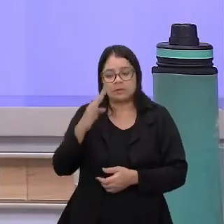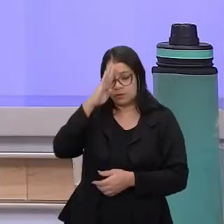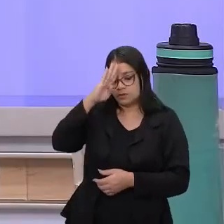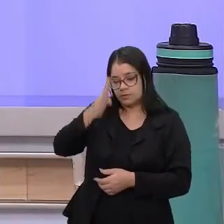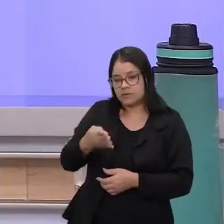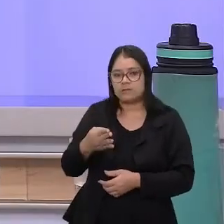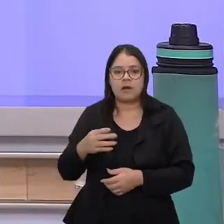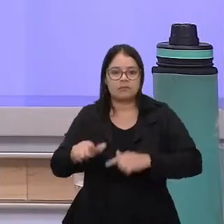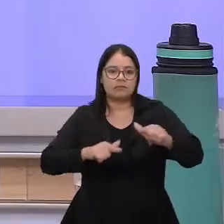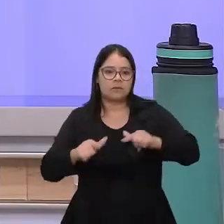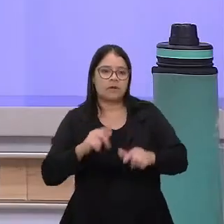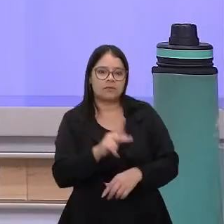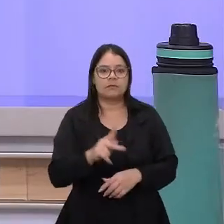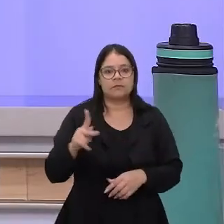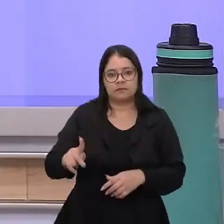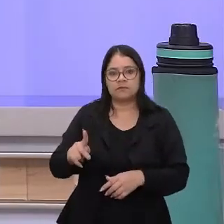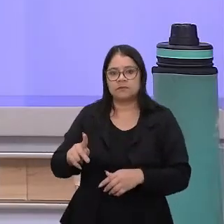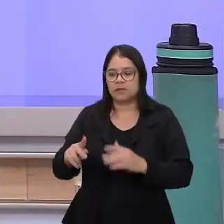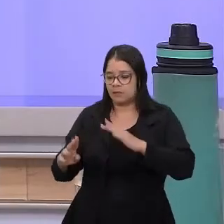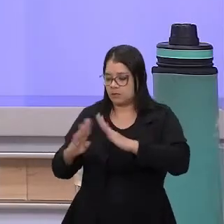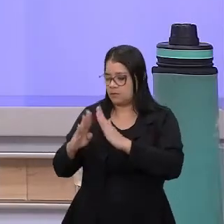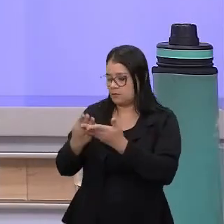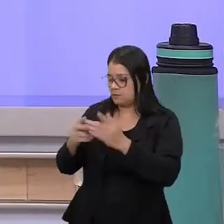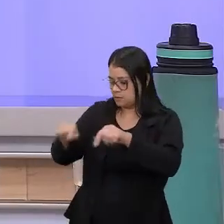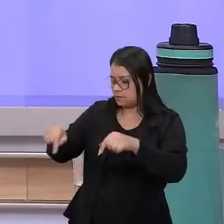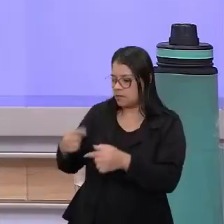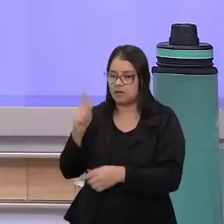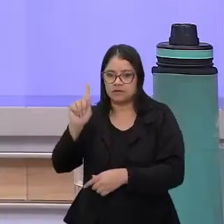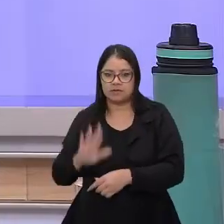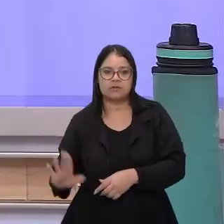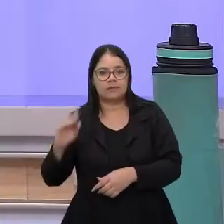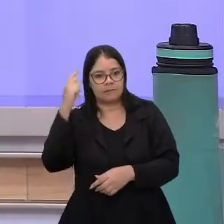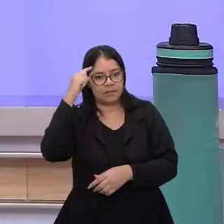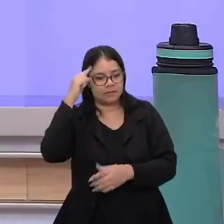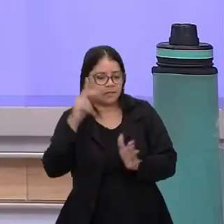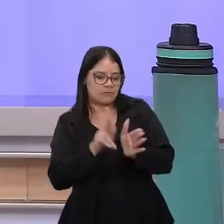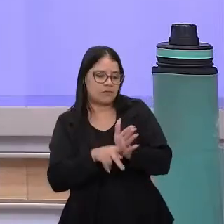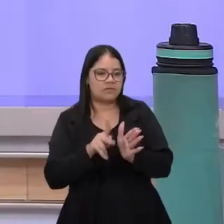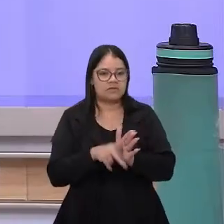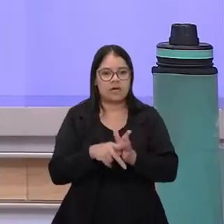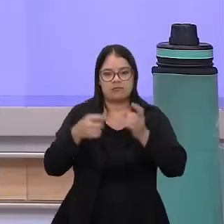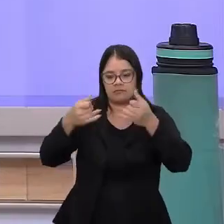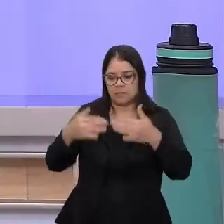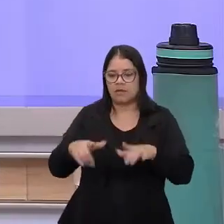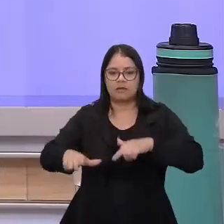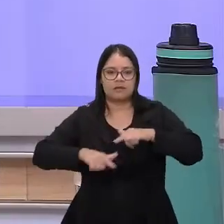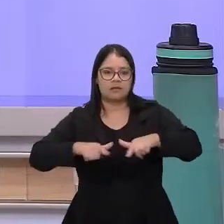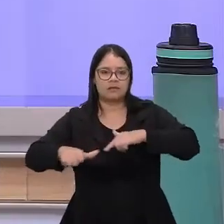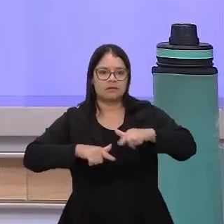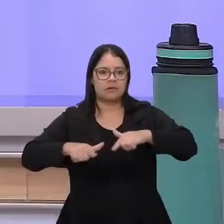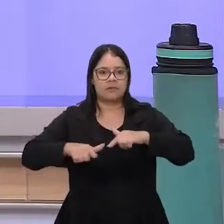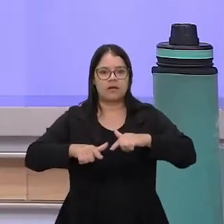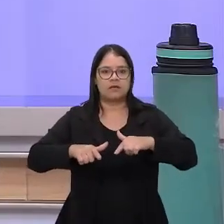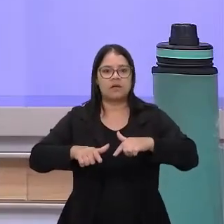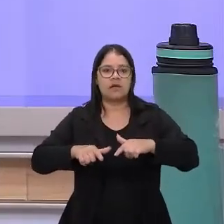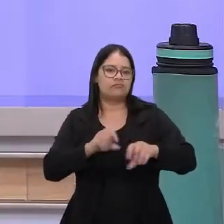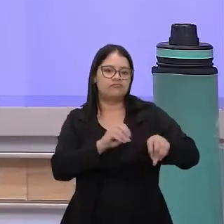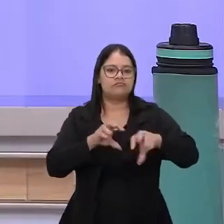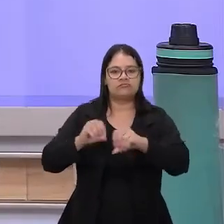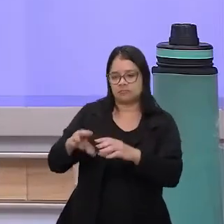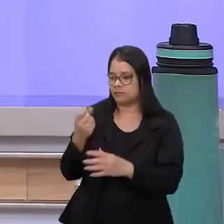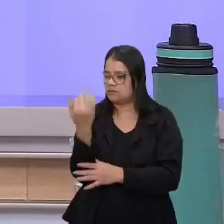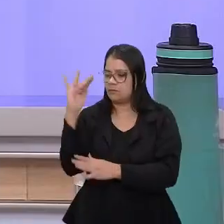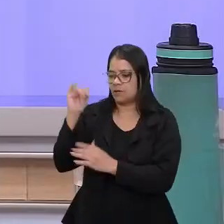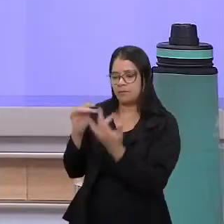trabalho dos professores em sala de aula, da gestão em pensar em projetos. Então, trabalhar essa questão da educação